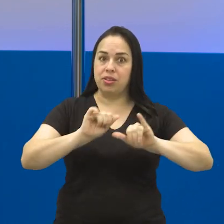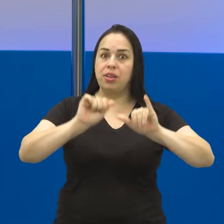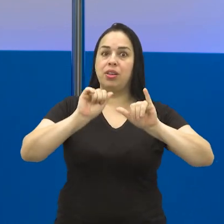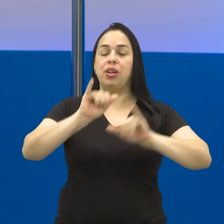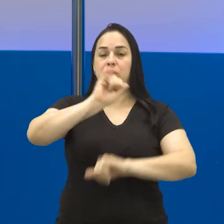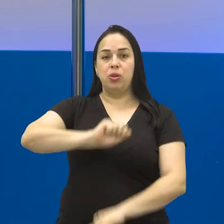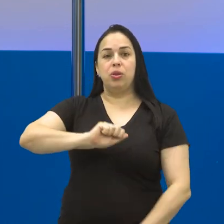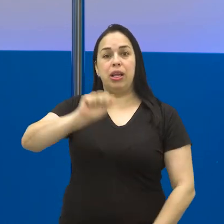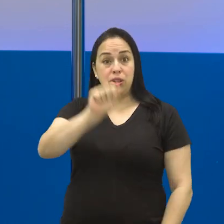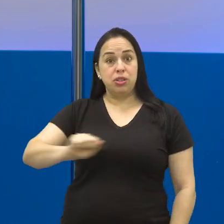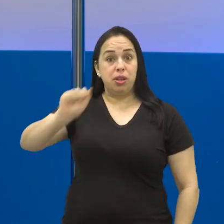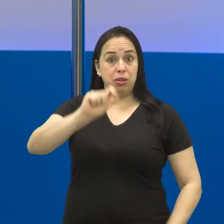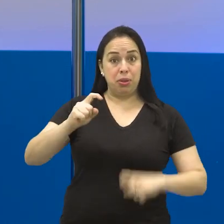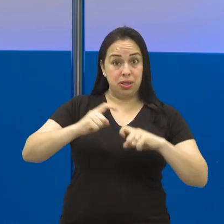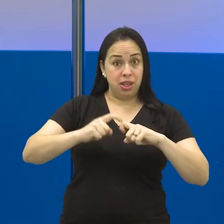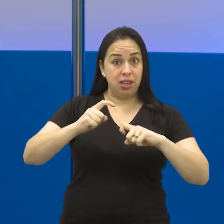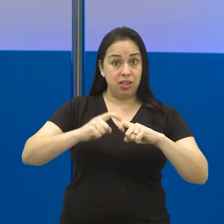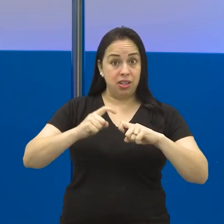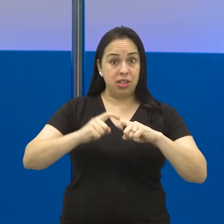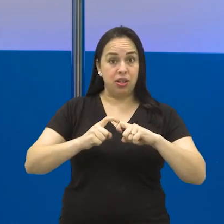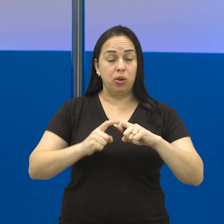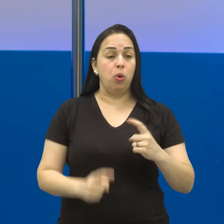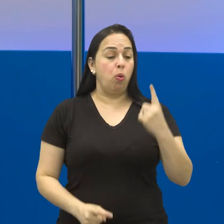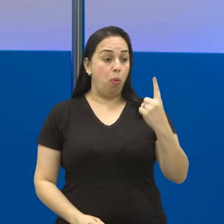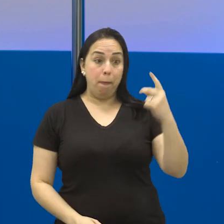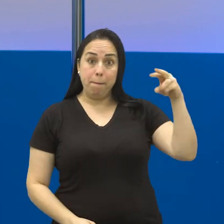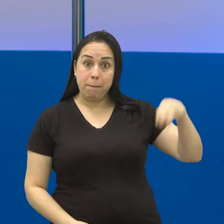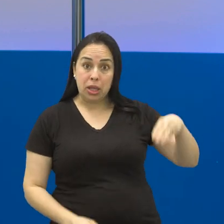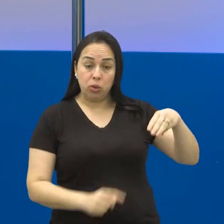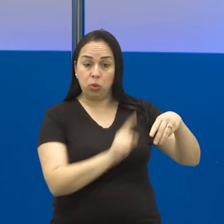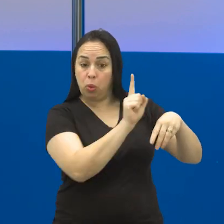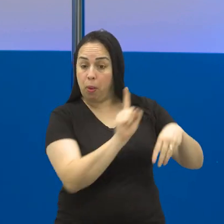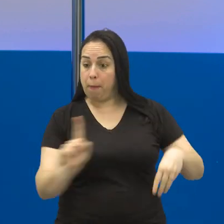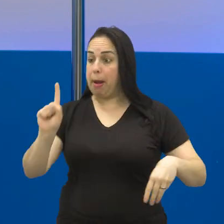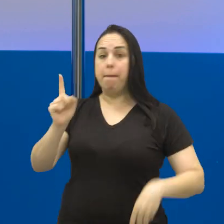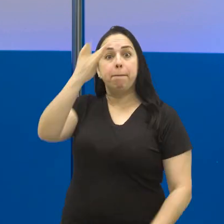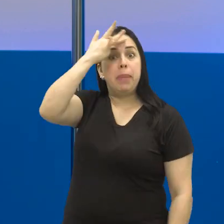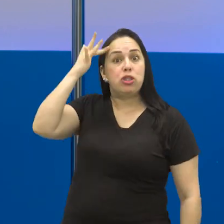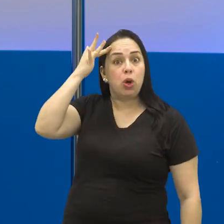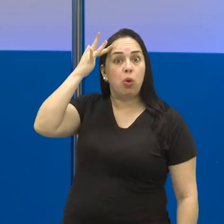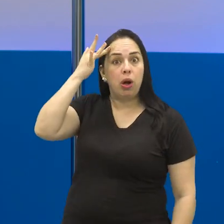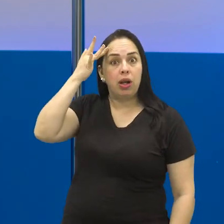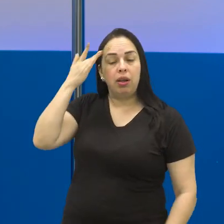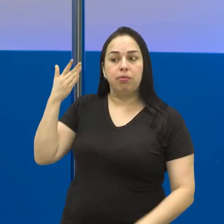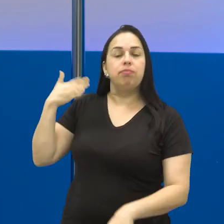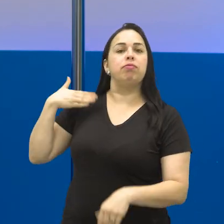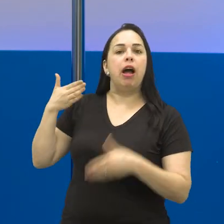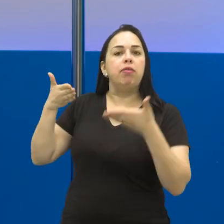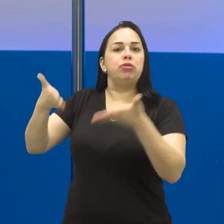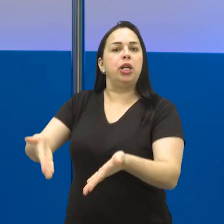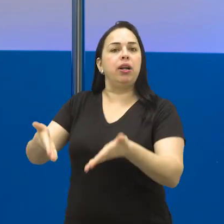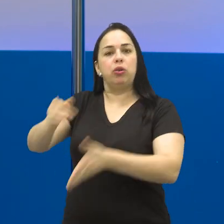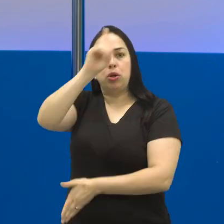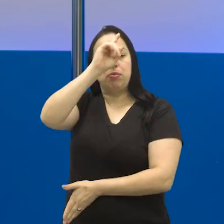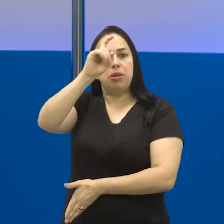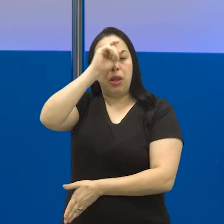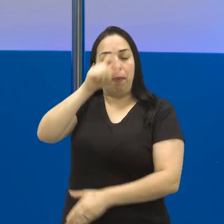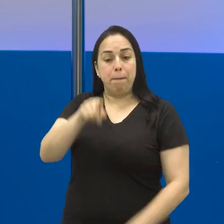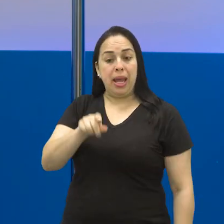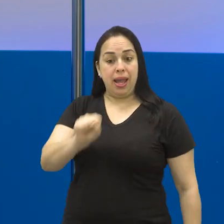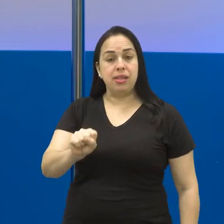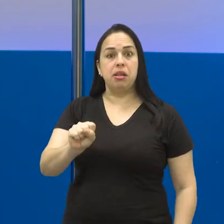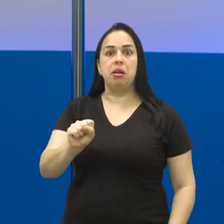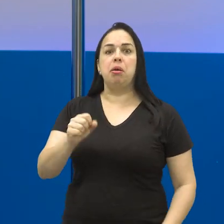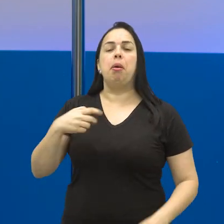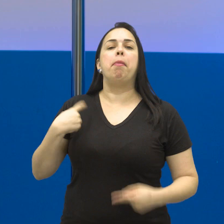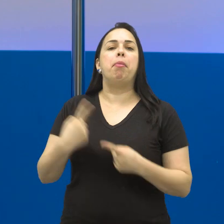Associação Brasileira de Medicina de Emergência. A cada 1 minuto, uma pessoa dá entrada no pronto-socorro do SUS com crises